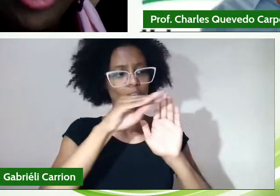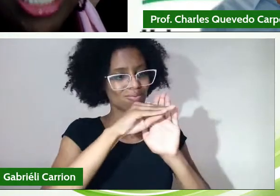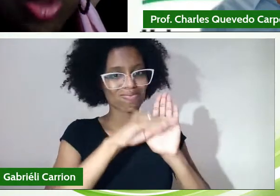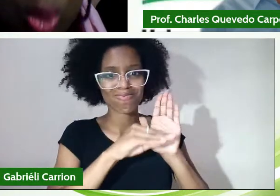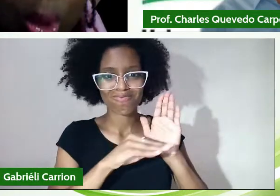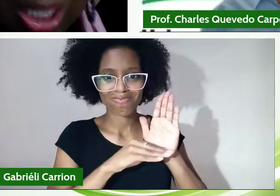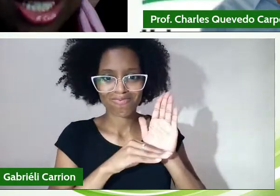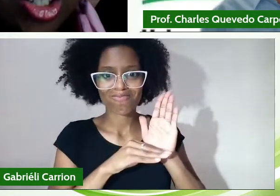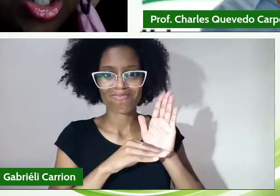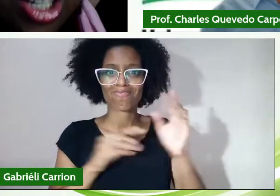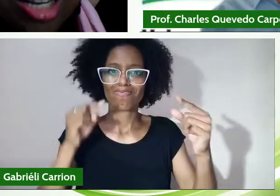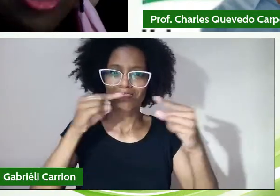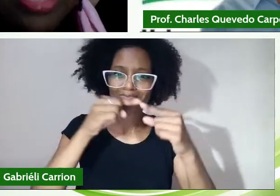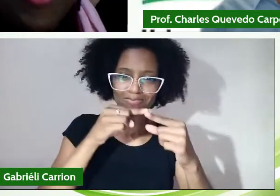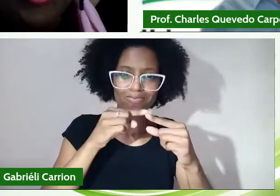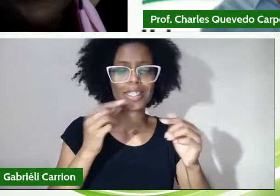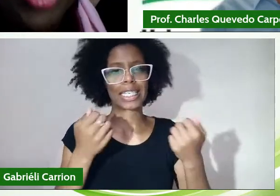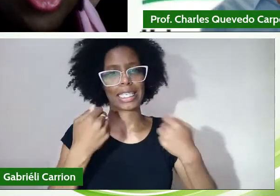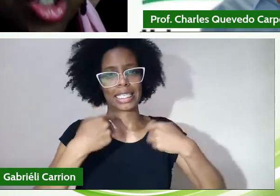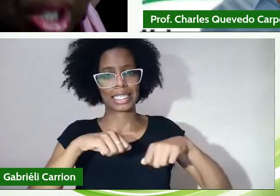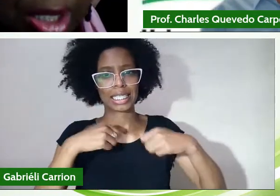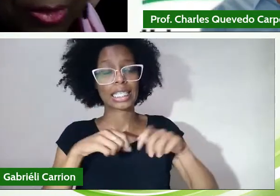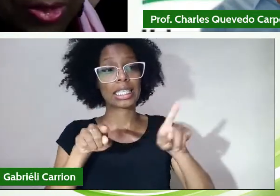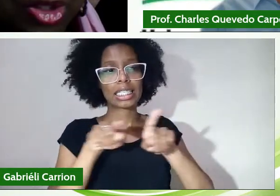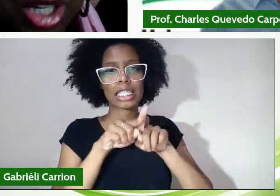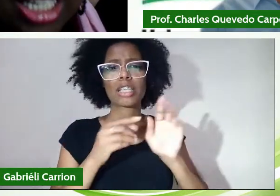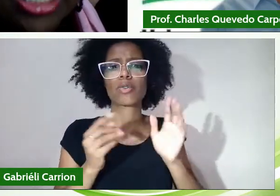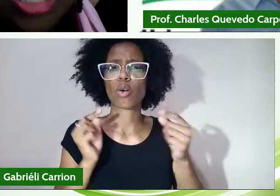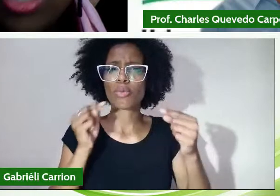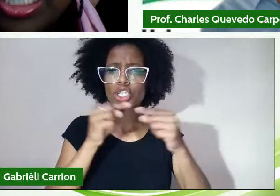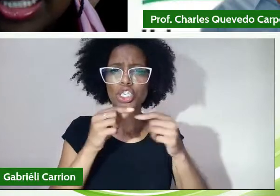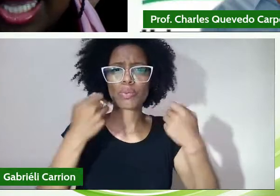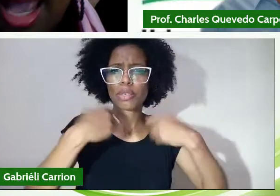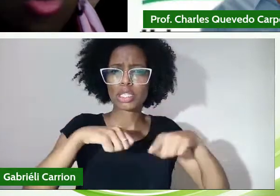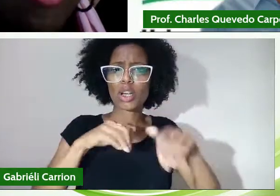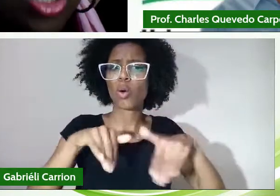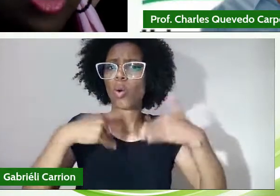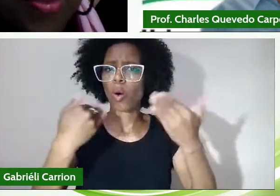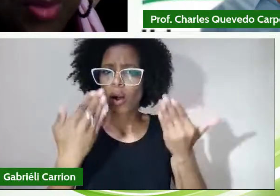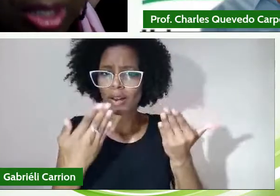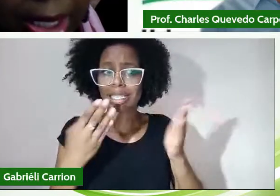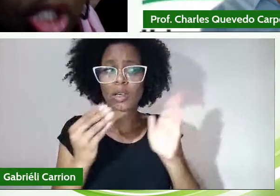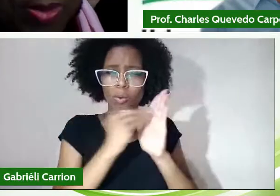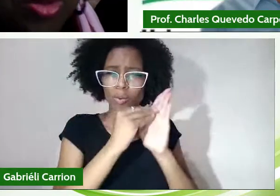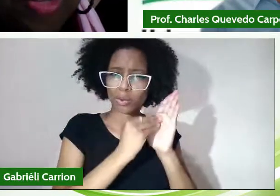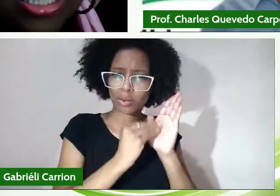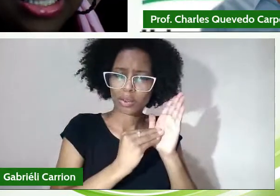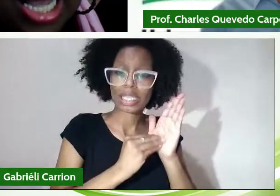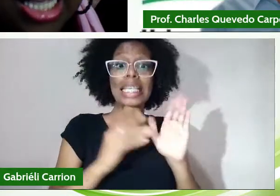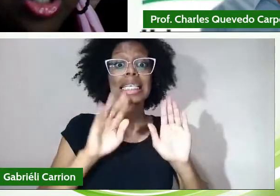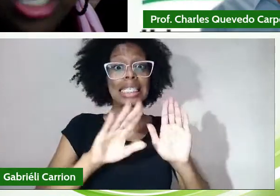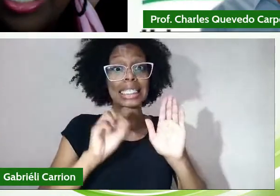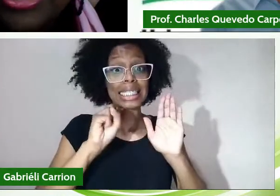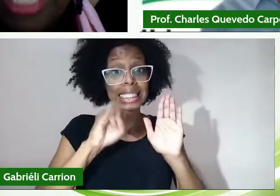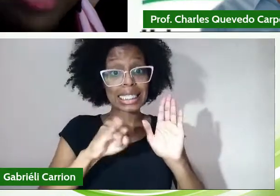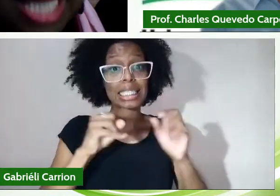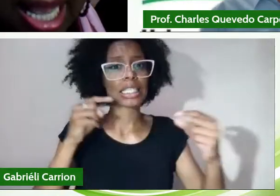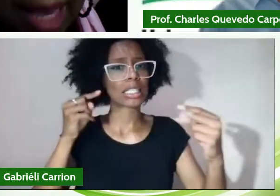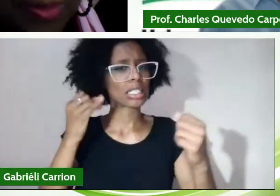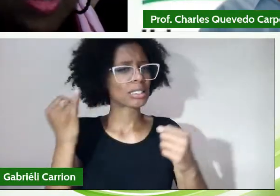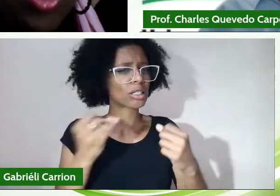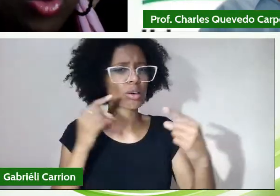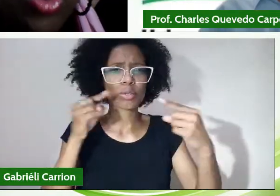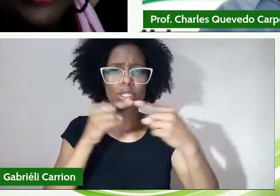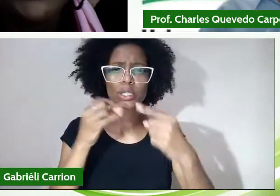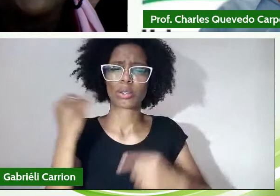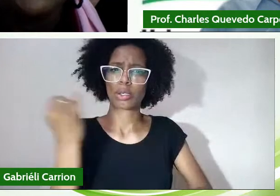coloca indicadores, você bota objetivos. Então, se é um objetivo importante para a universidade caminhar